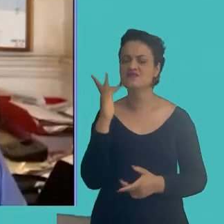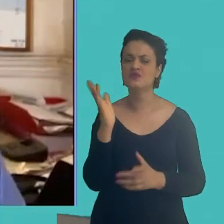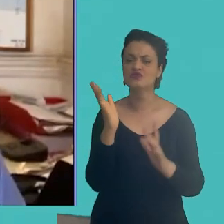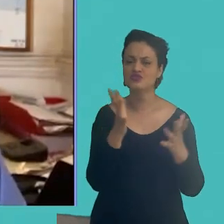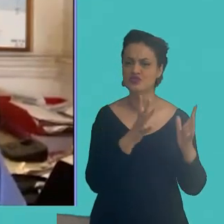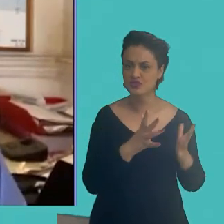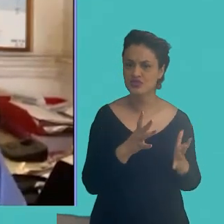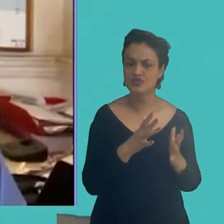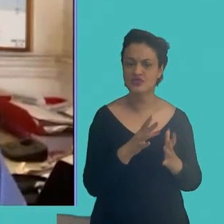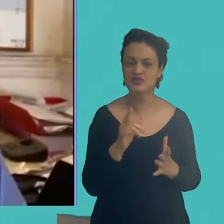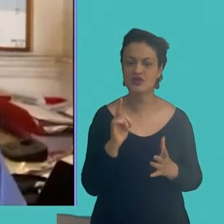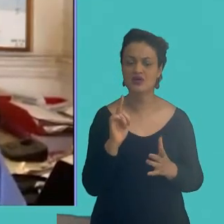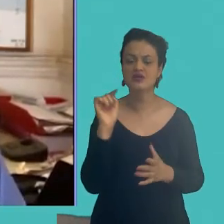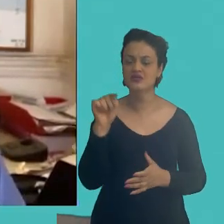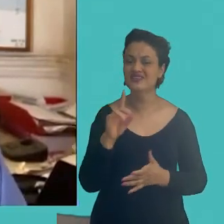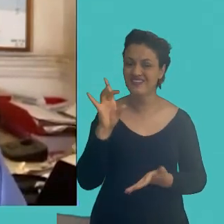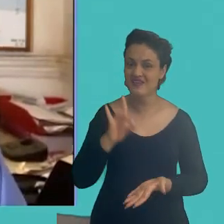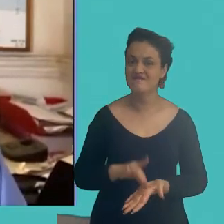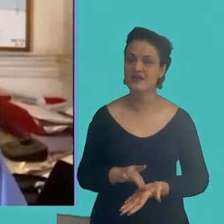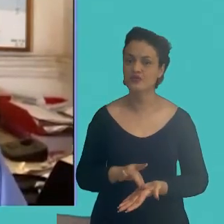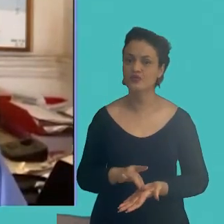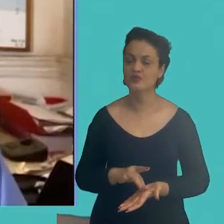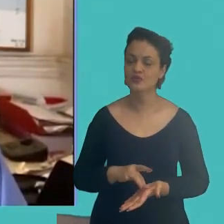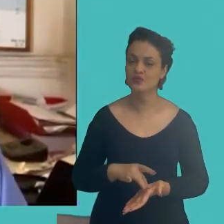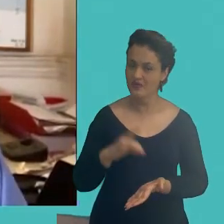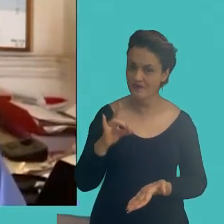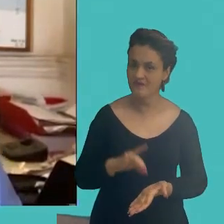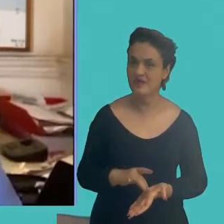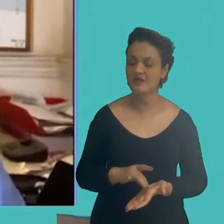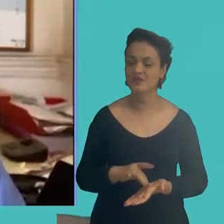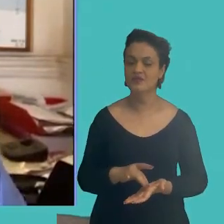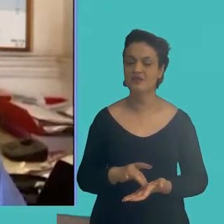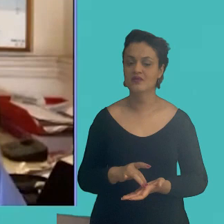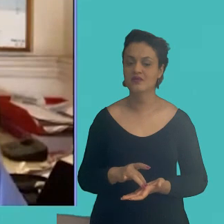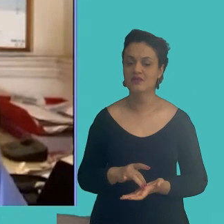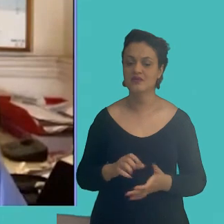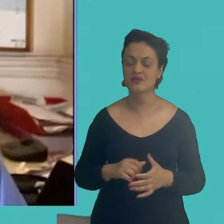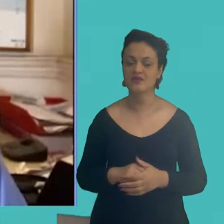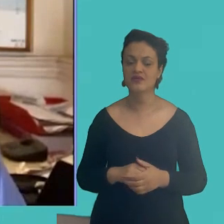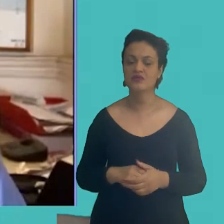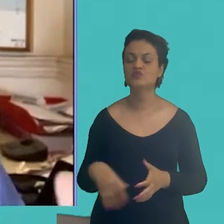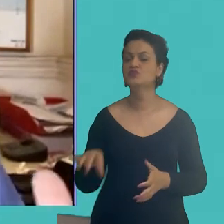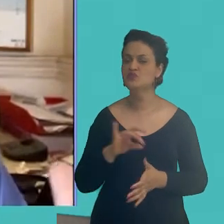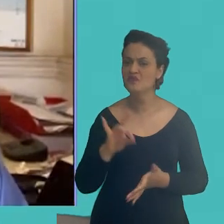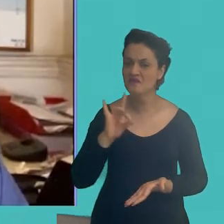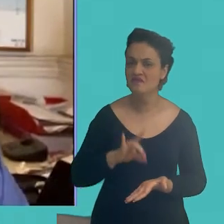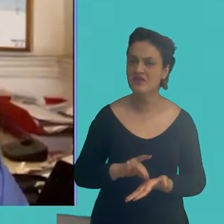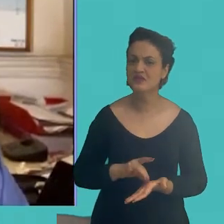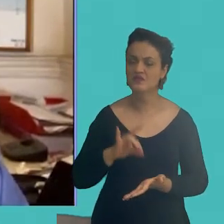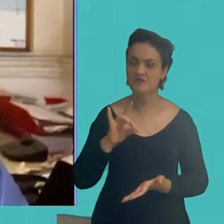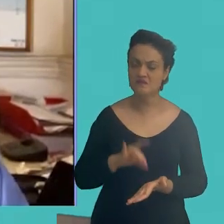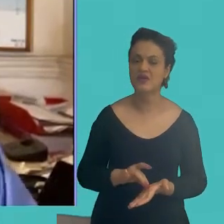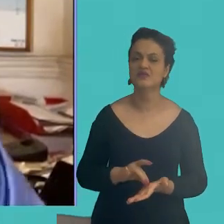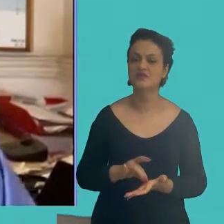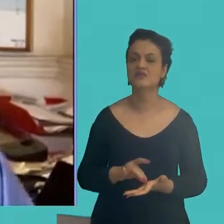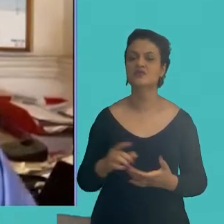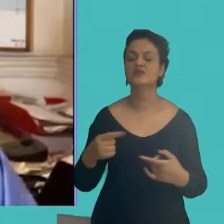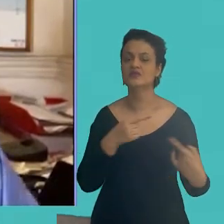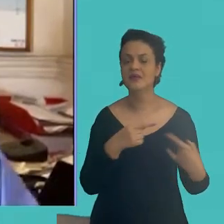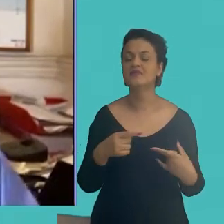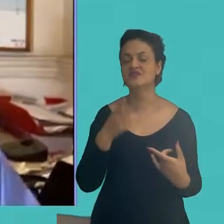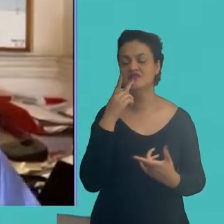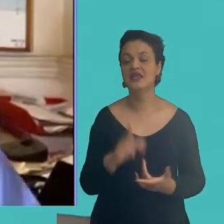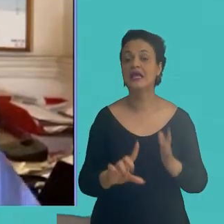sendo fatos, a lei da gravidade. Todos os participantes do debate consideram que a lei da gravidade é um